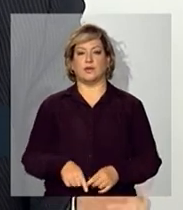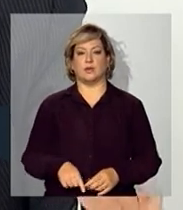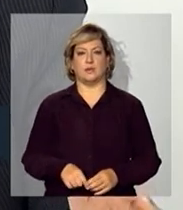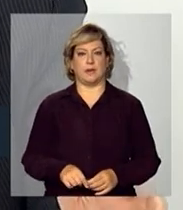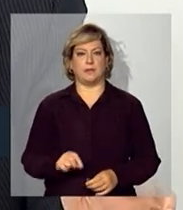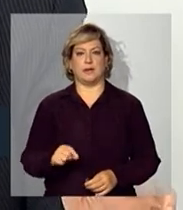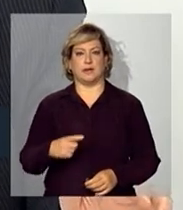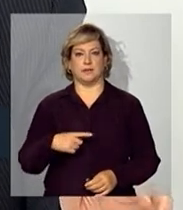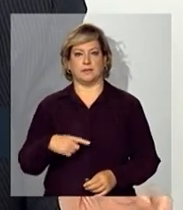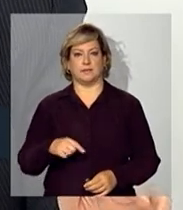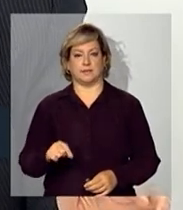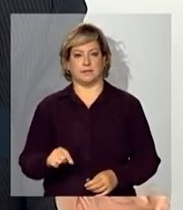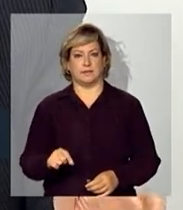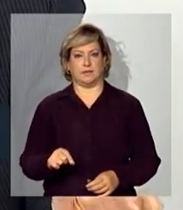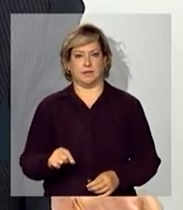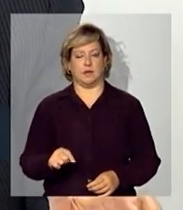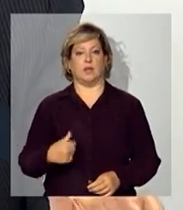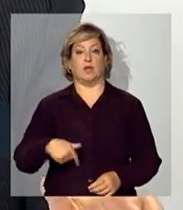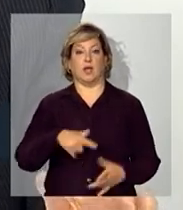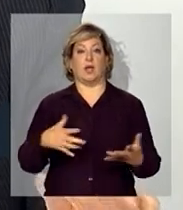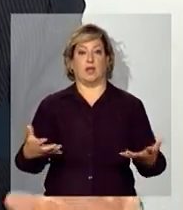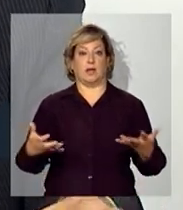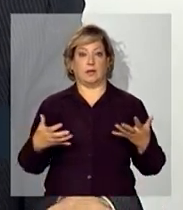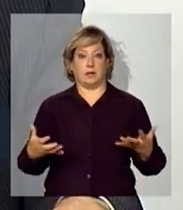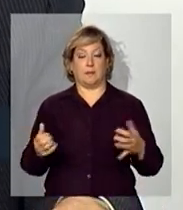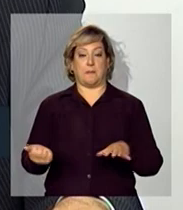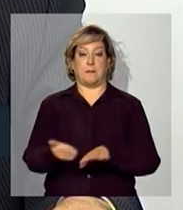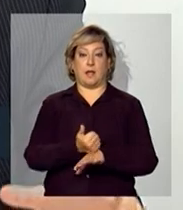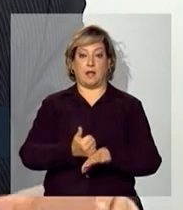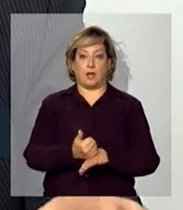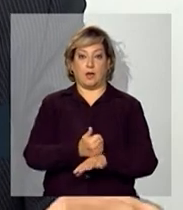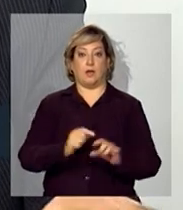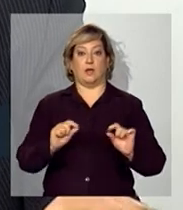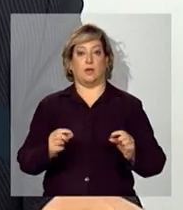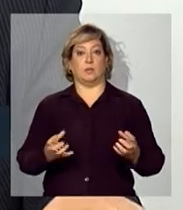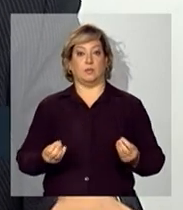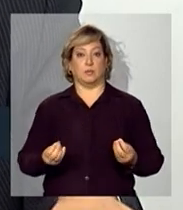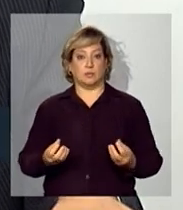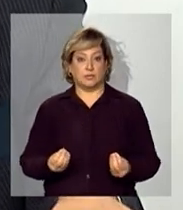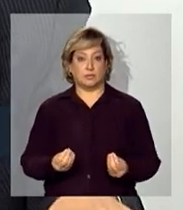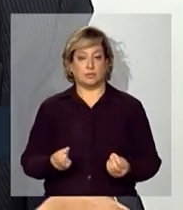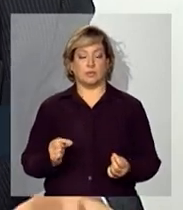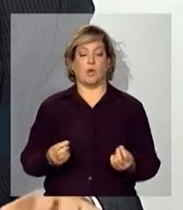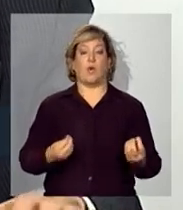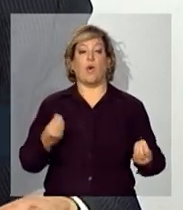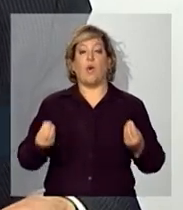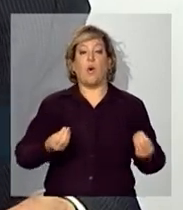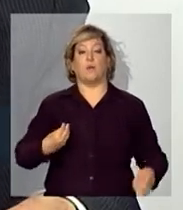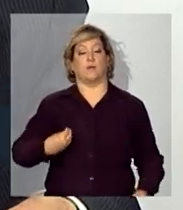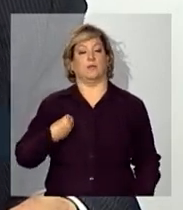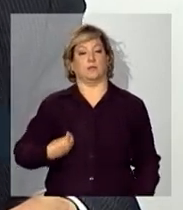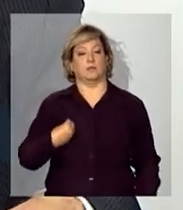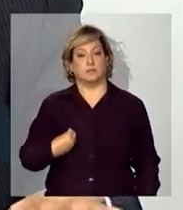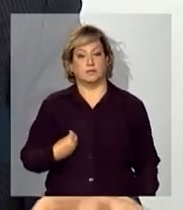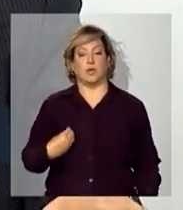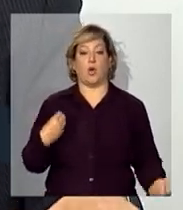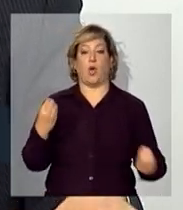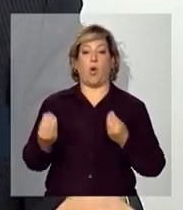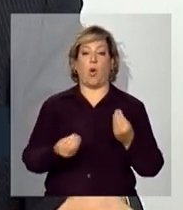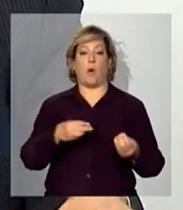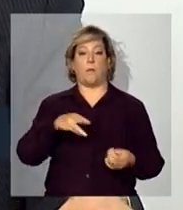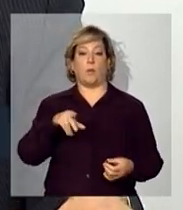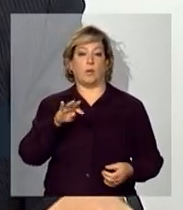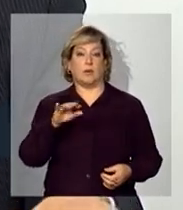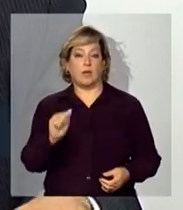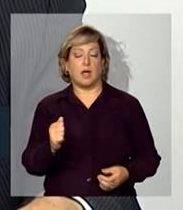poder Com certeza melhorar muito a visão que se tem de como se funciona como é a forma de multa como é que